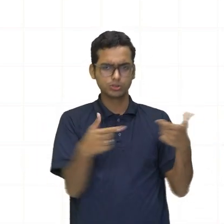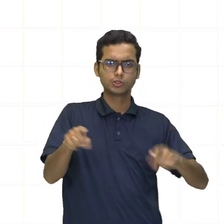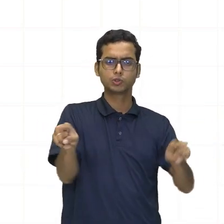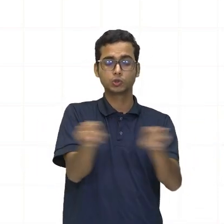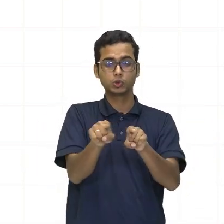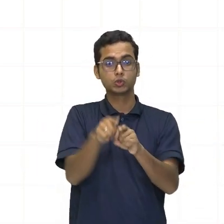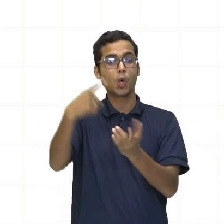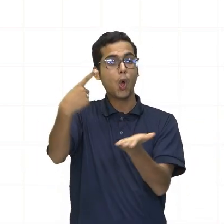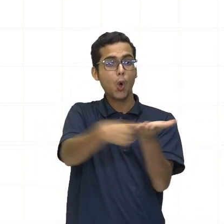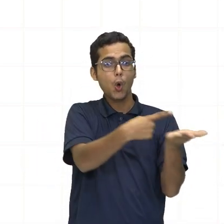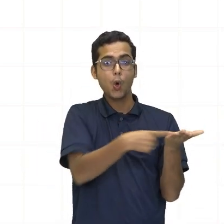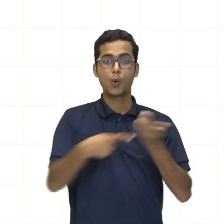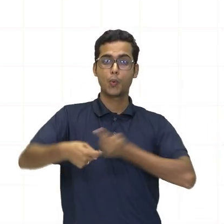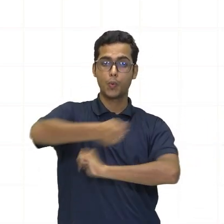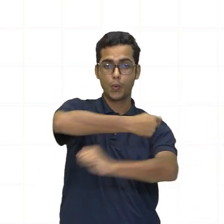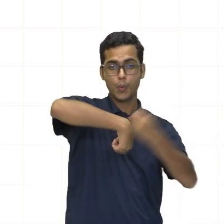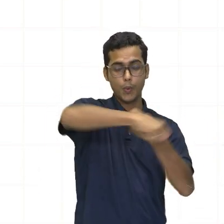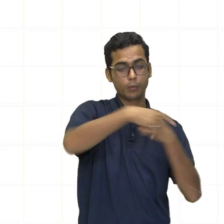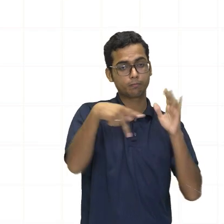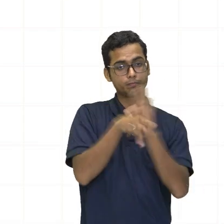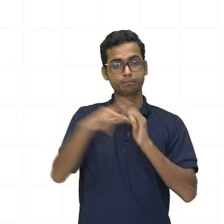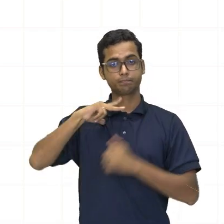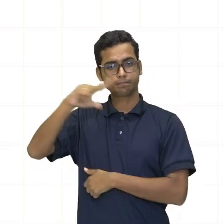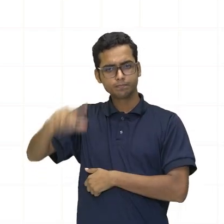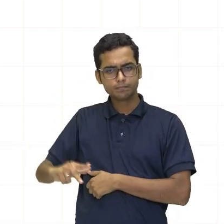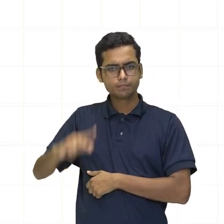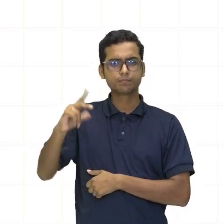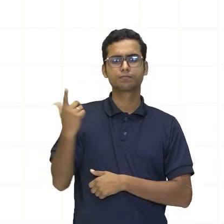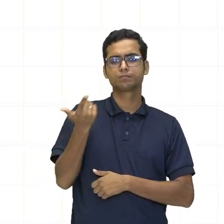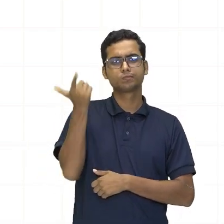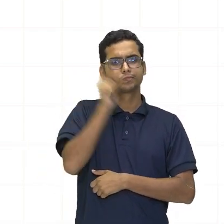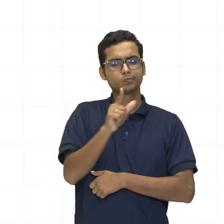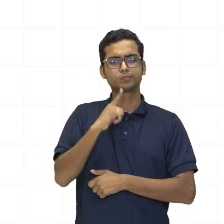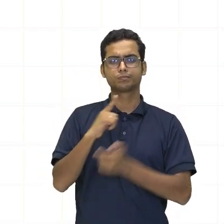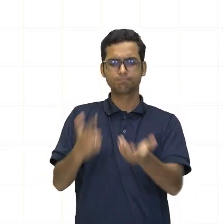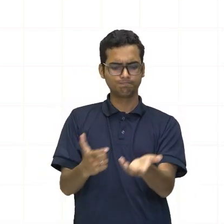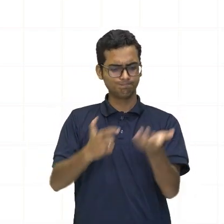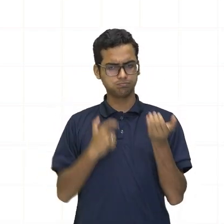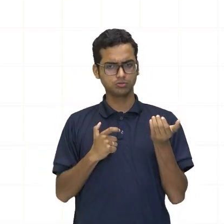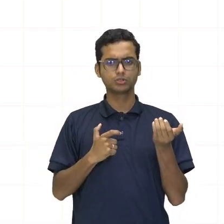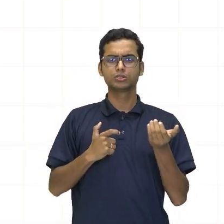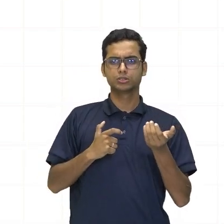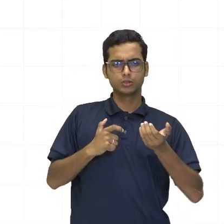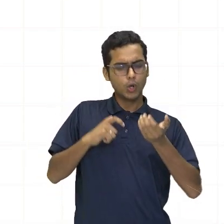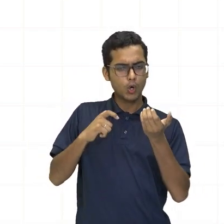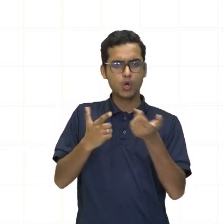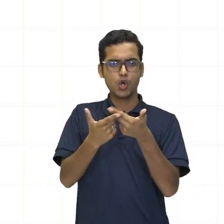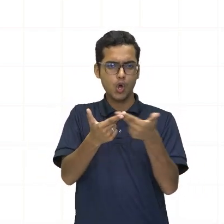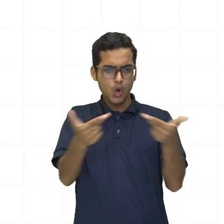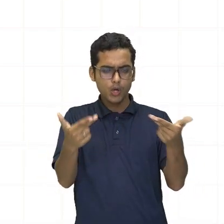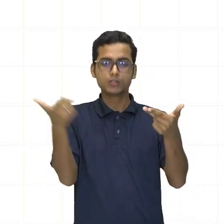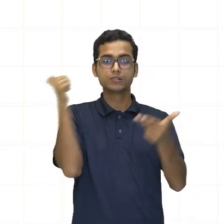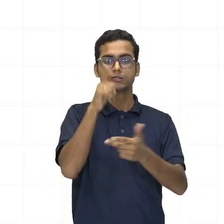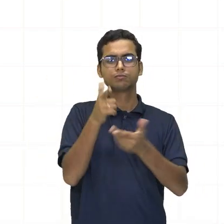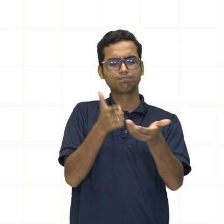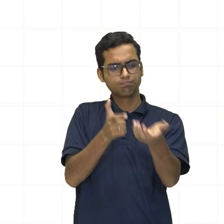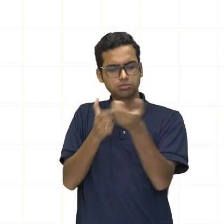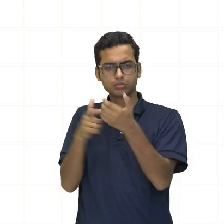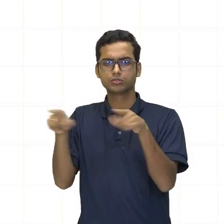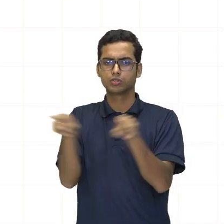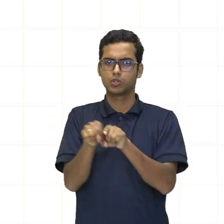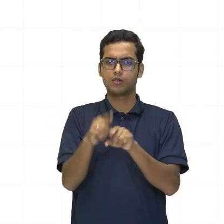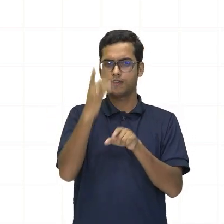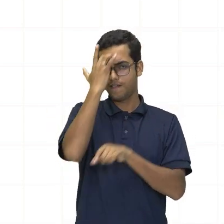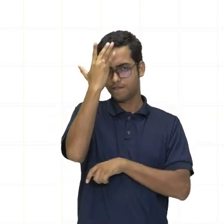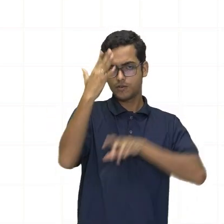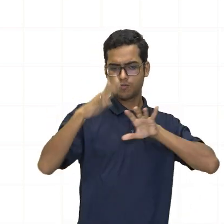comerciais com os portugueses em busca de terem armamentos capazes de facilitar a dominação